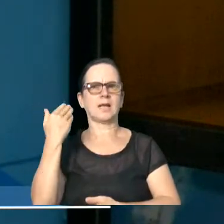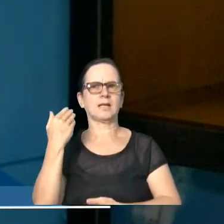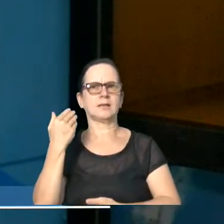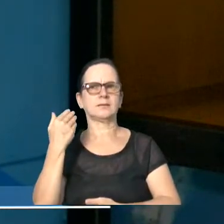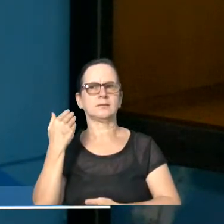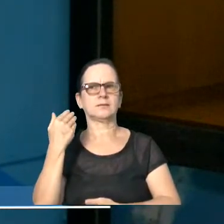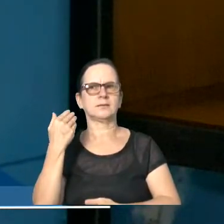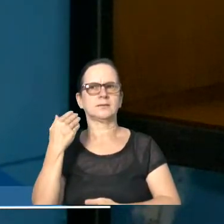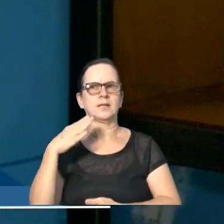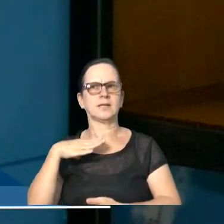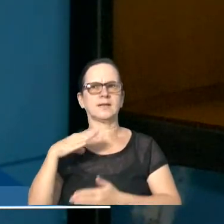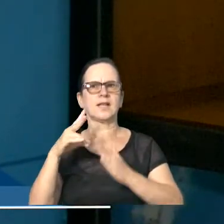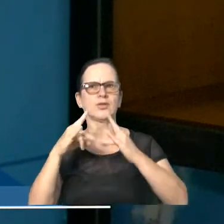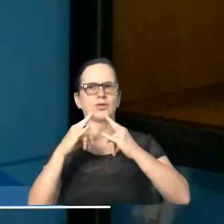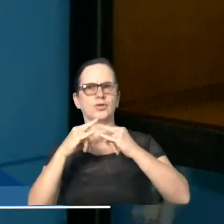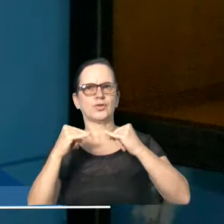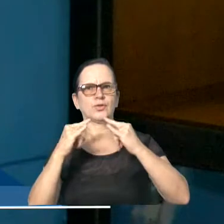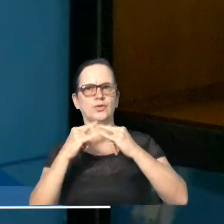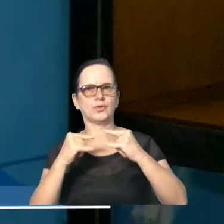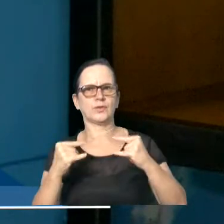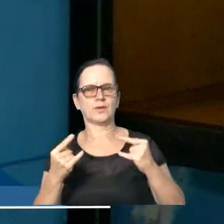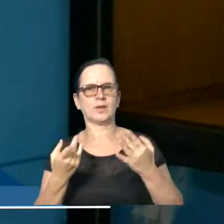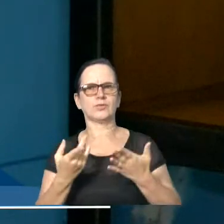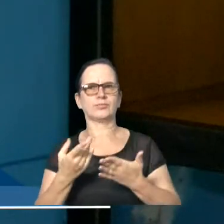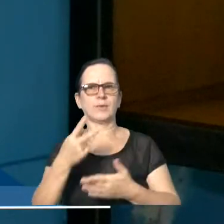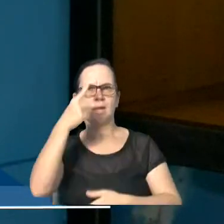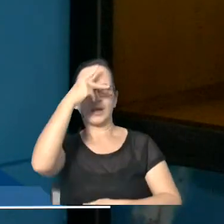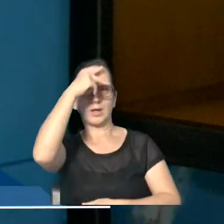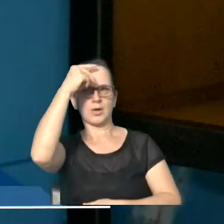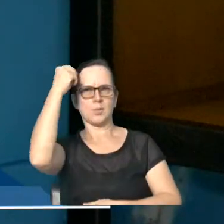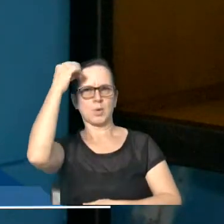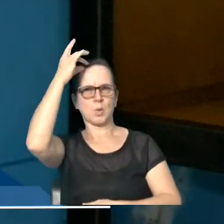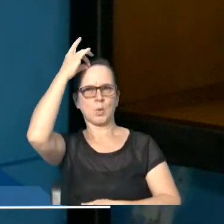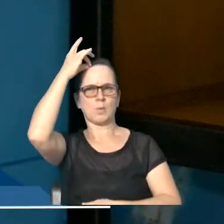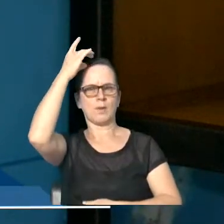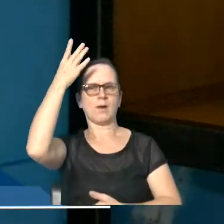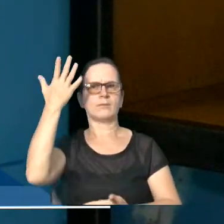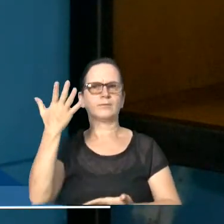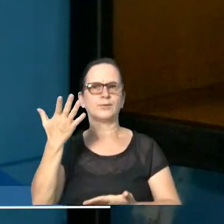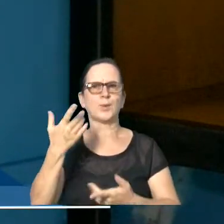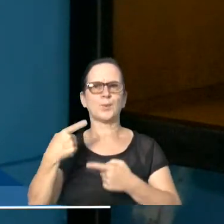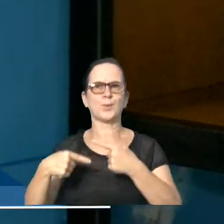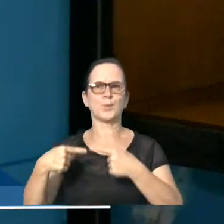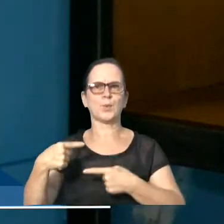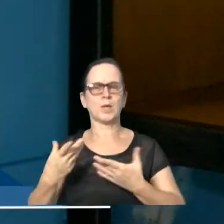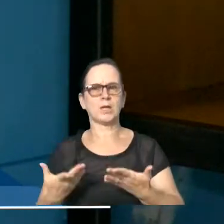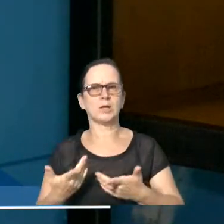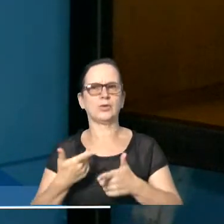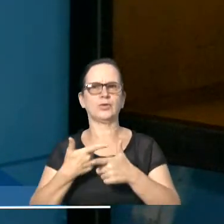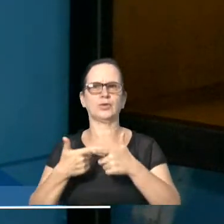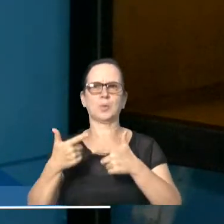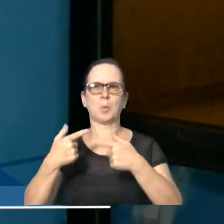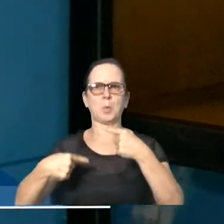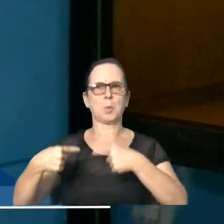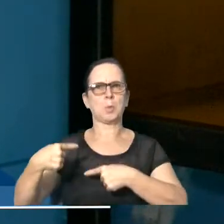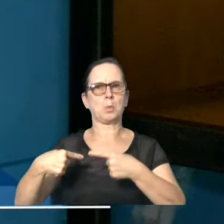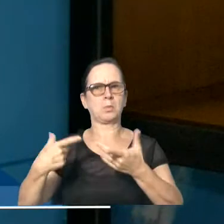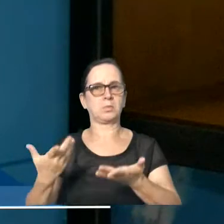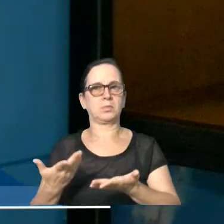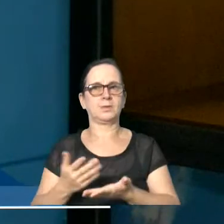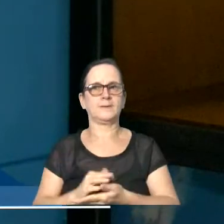Vicente? Aí o prefeito vai culpar que foi política? Que é politicagem?